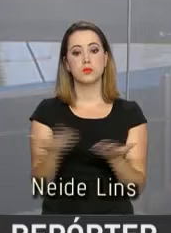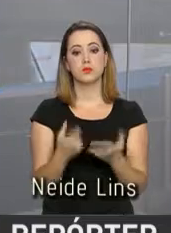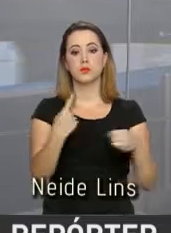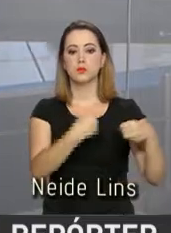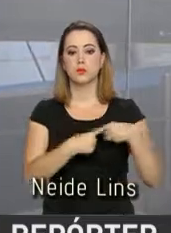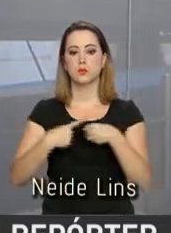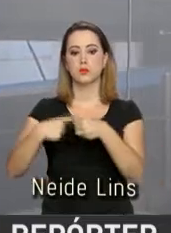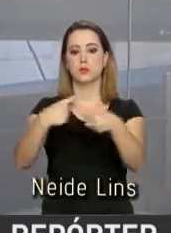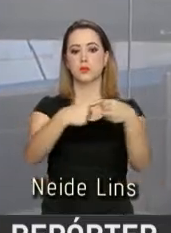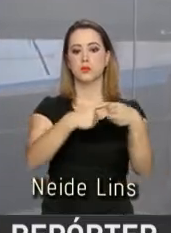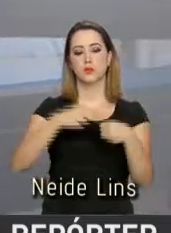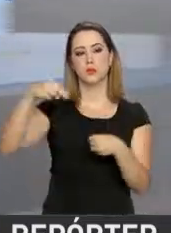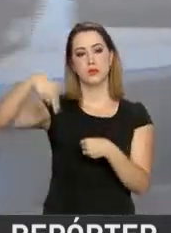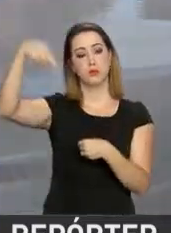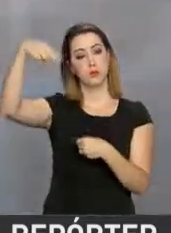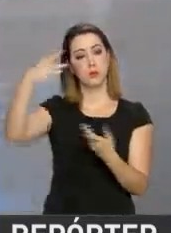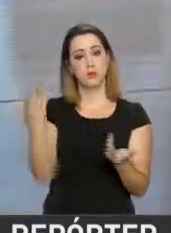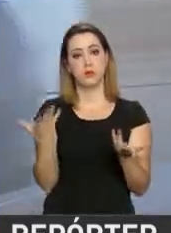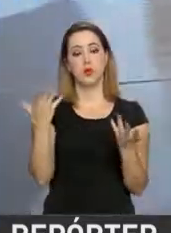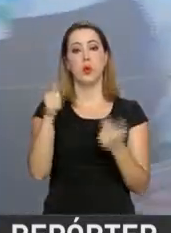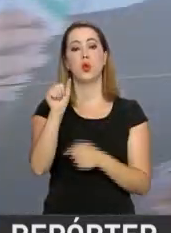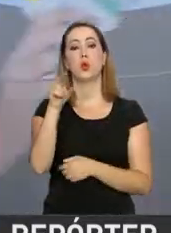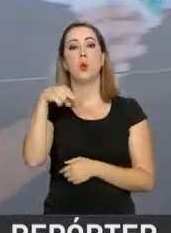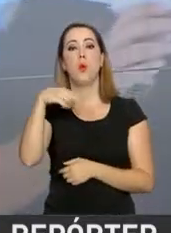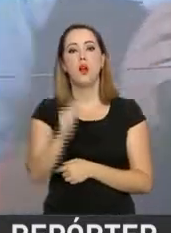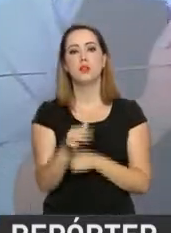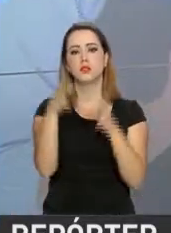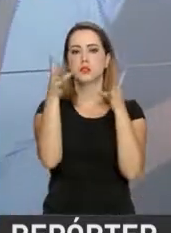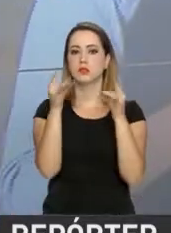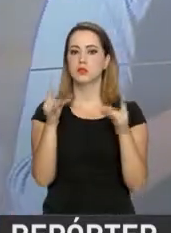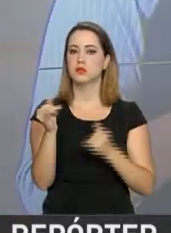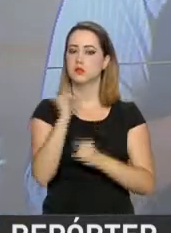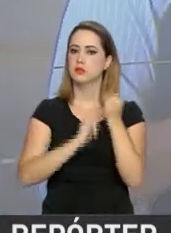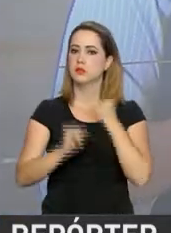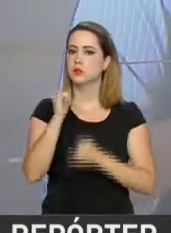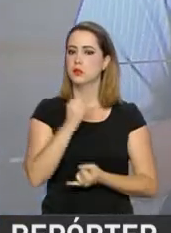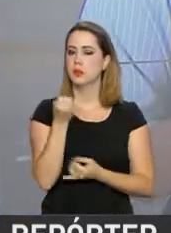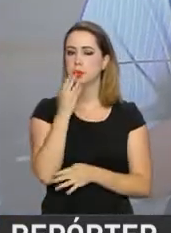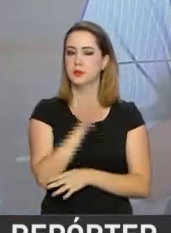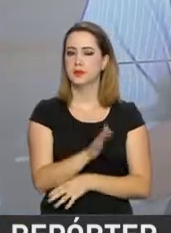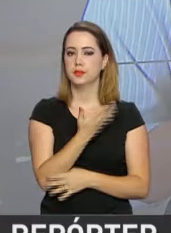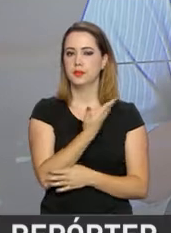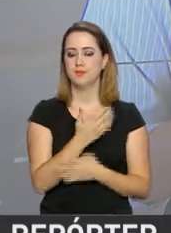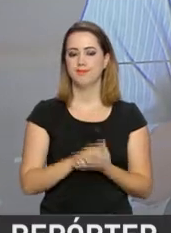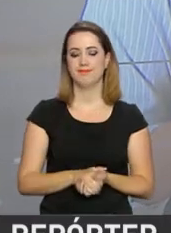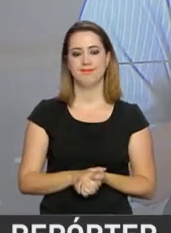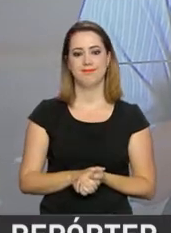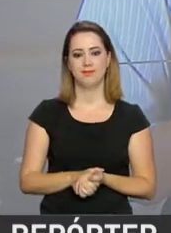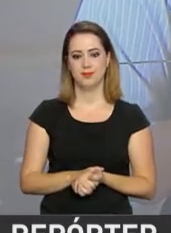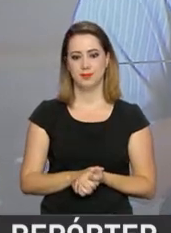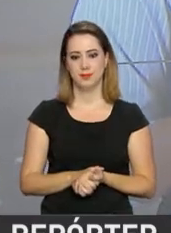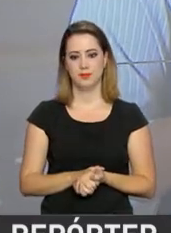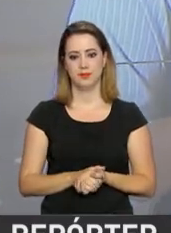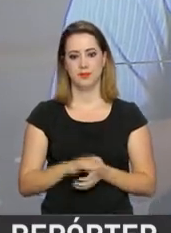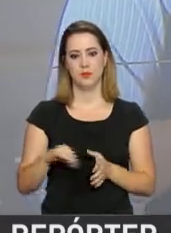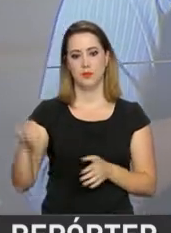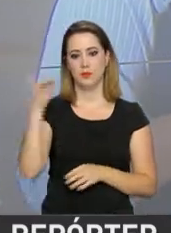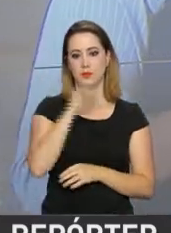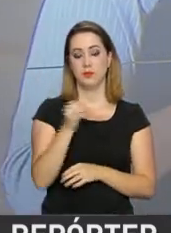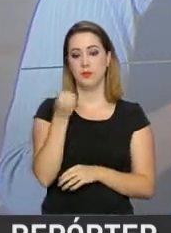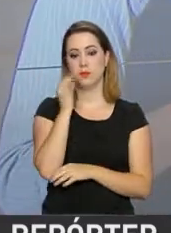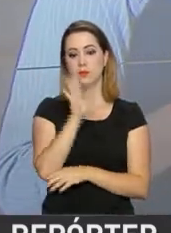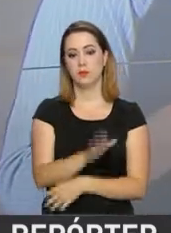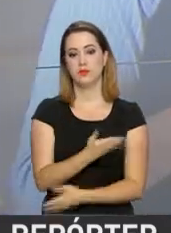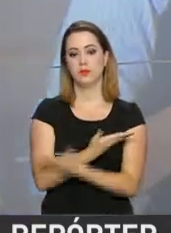municípios do Nordeste e a repórter Luana Karen traz para a gente ao vivo as informações sobre essa agenda. Boa tarde, Luana. Olá, José